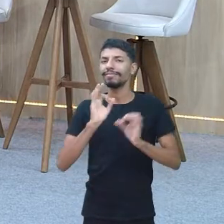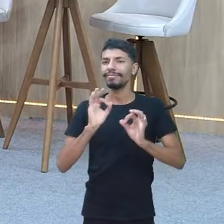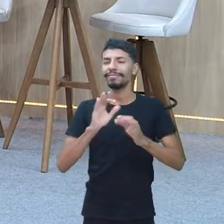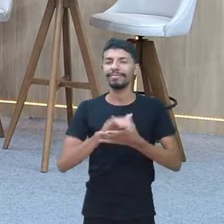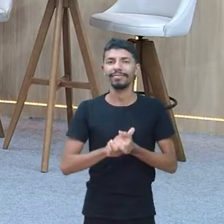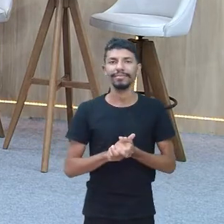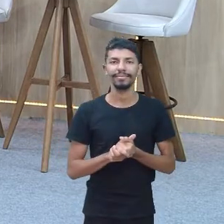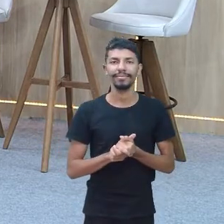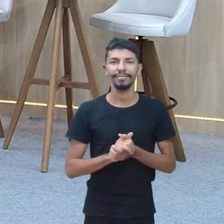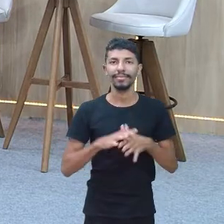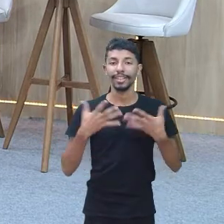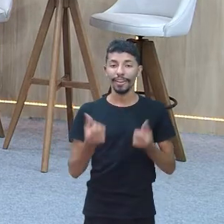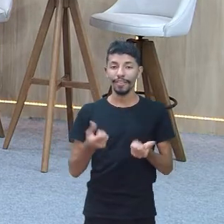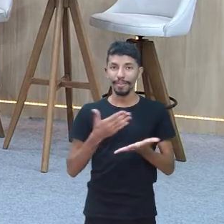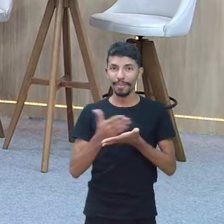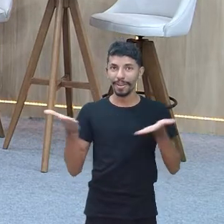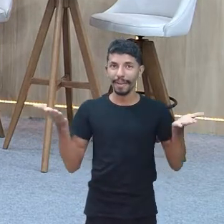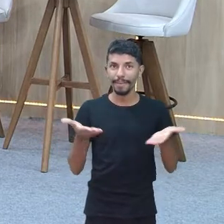Então, vamos lá.